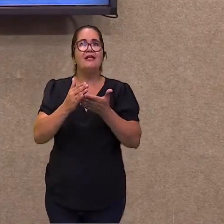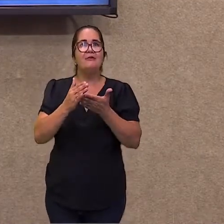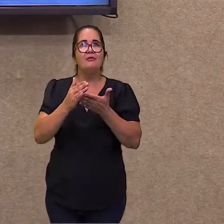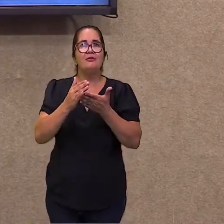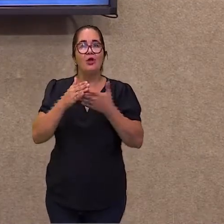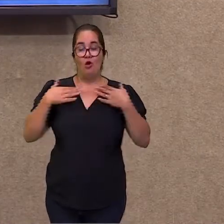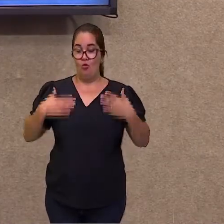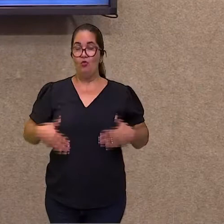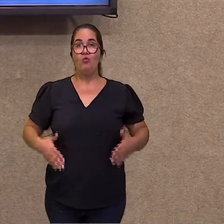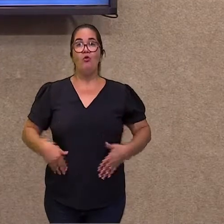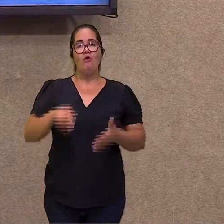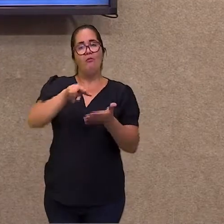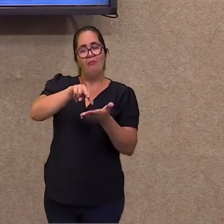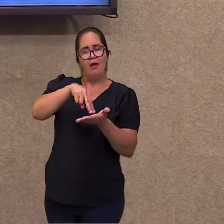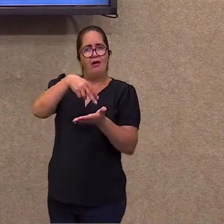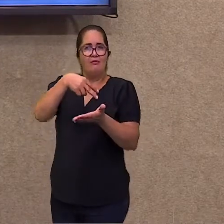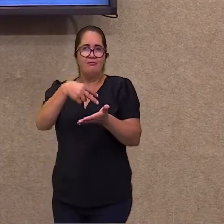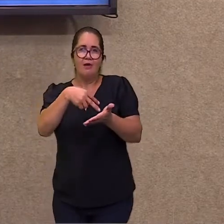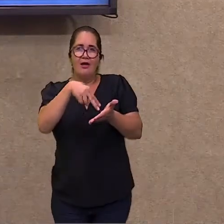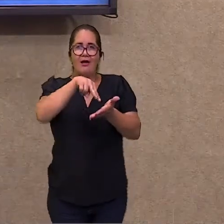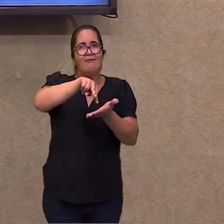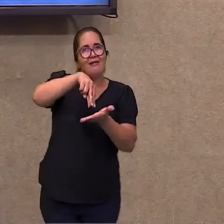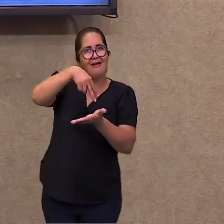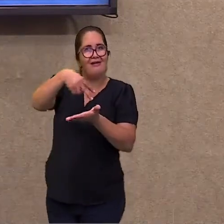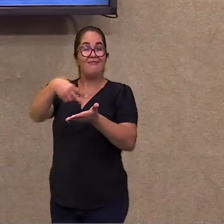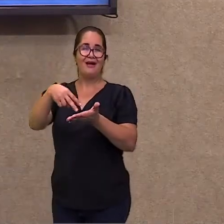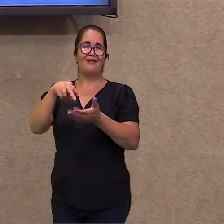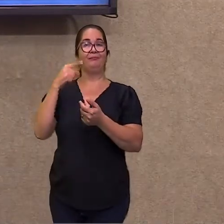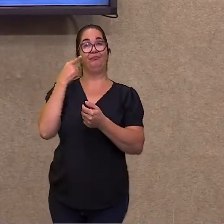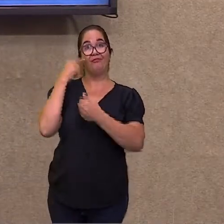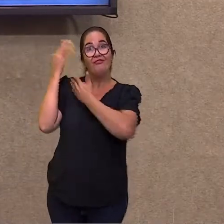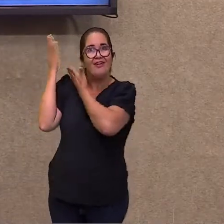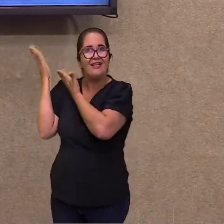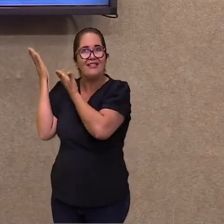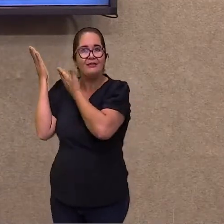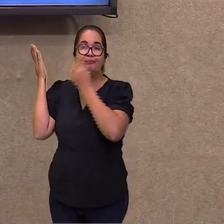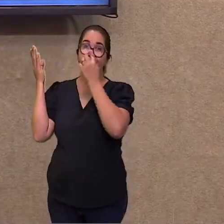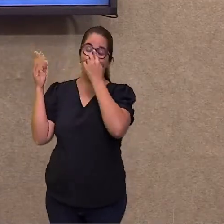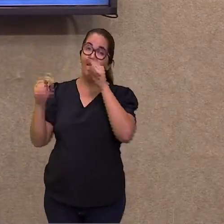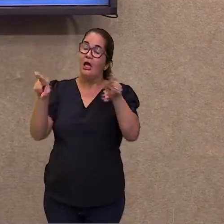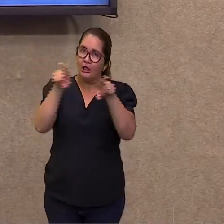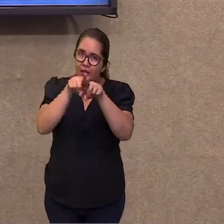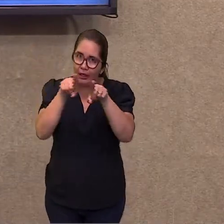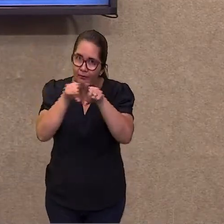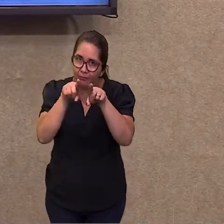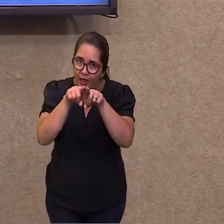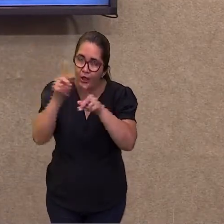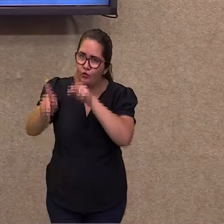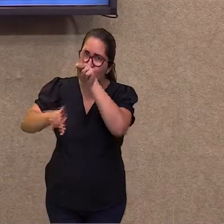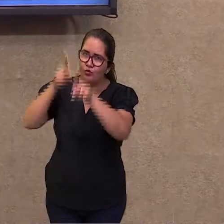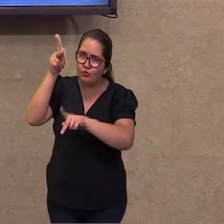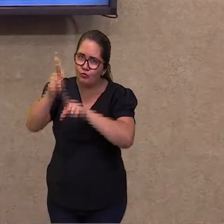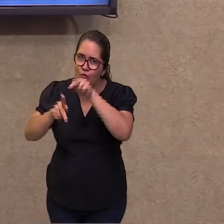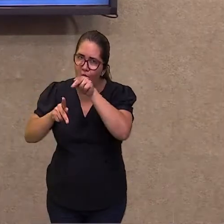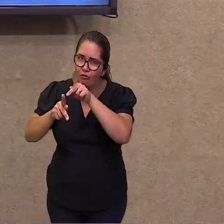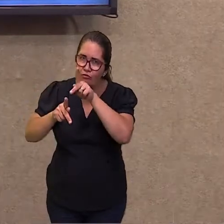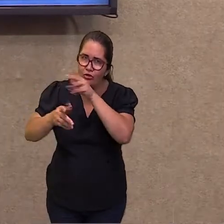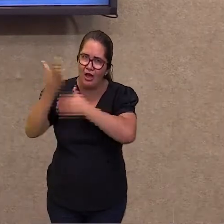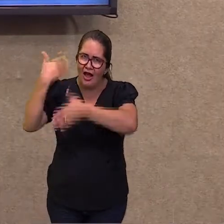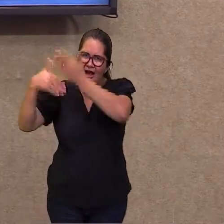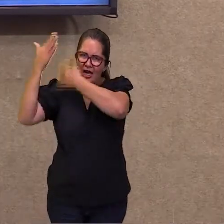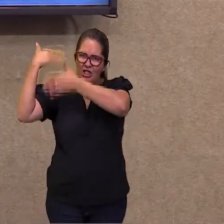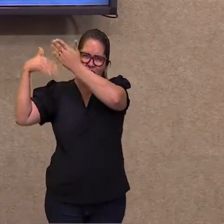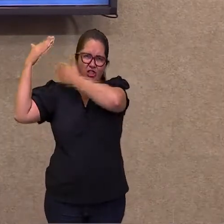temos inúmeras. As pinturas rupestres, gente, elas eram feitas sabe onde?